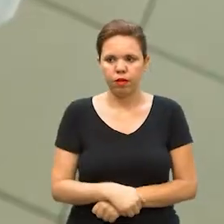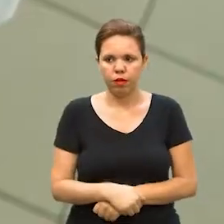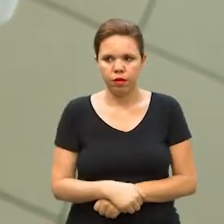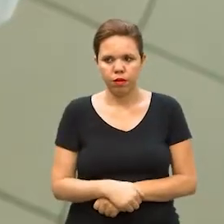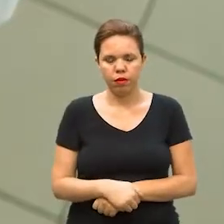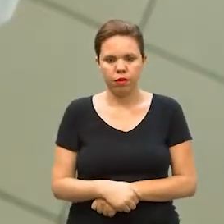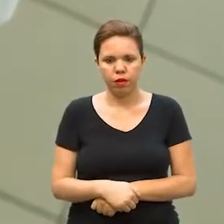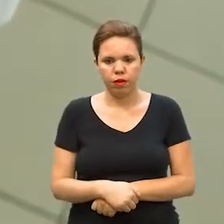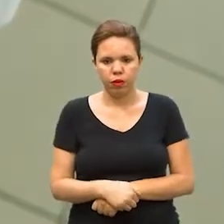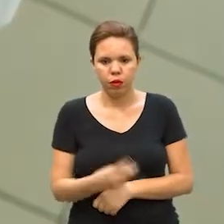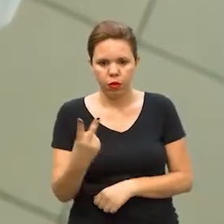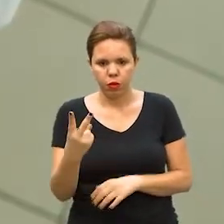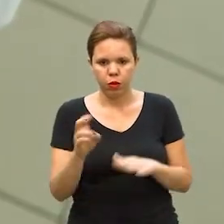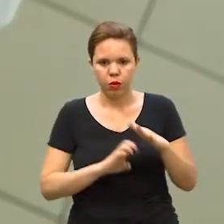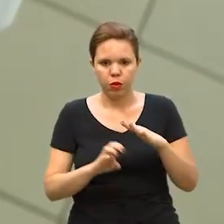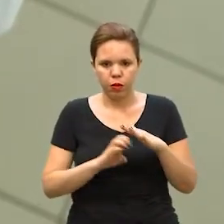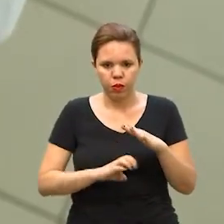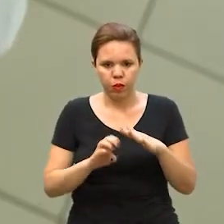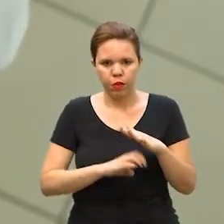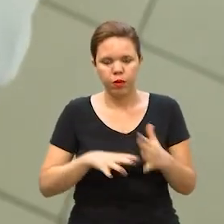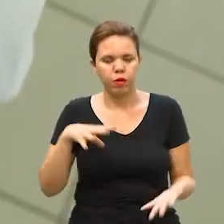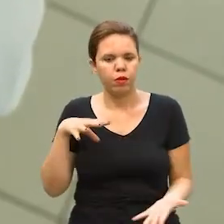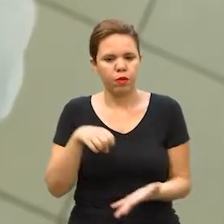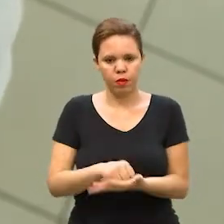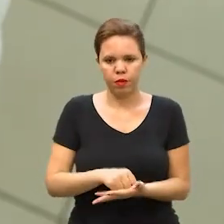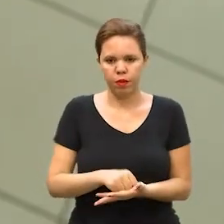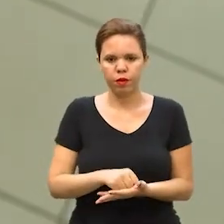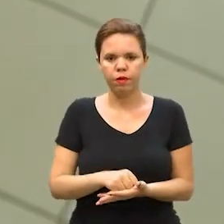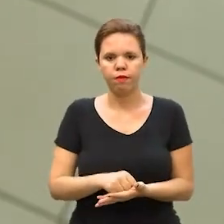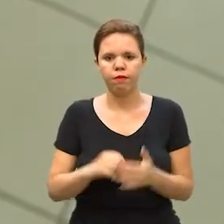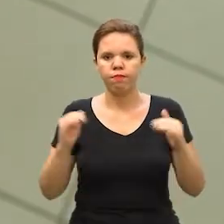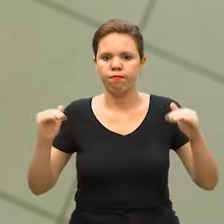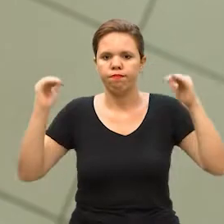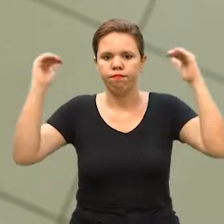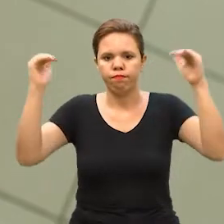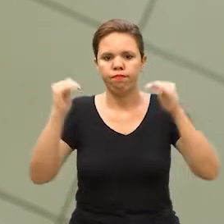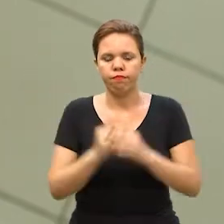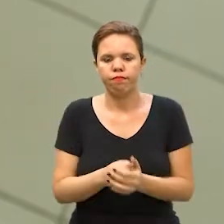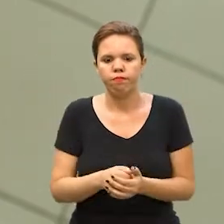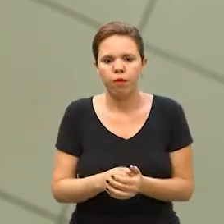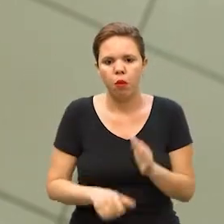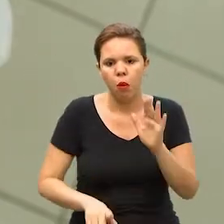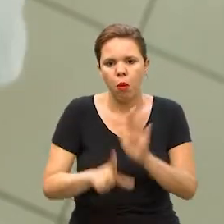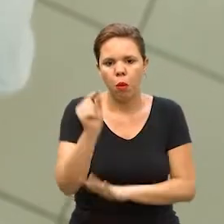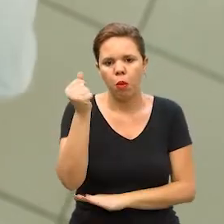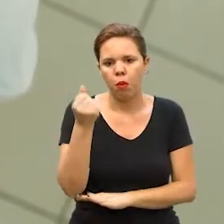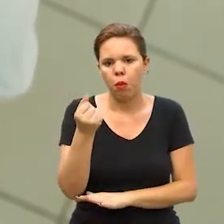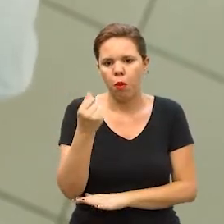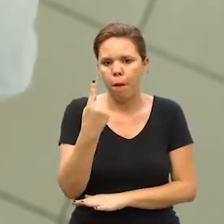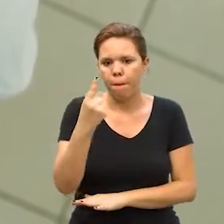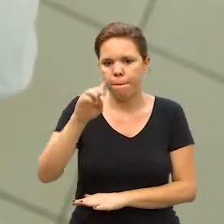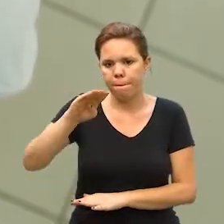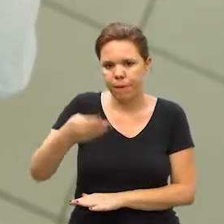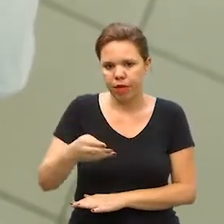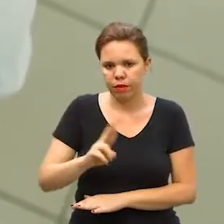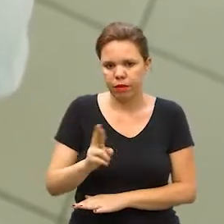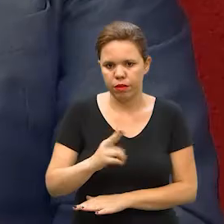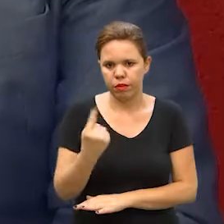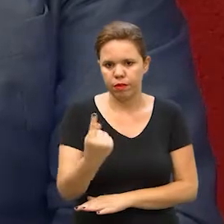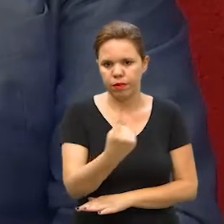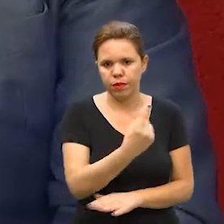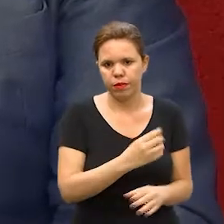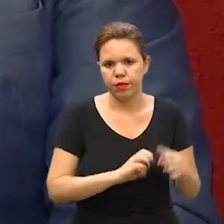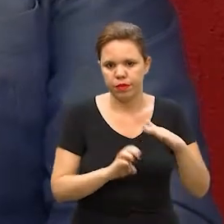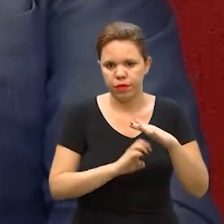Dessas, 2 empresas recém-cadastradas são de grande porte e faturam anualmente R$ 1 bilhão cada.